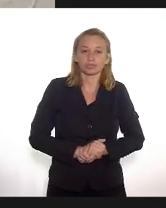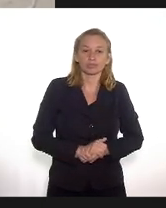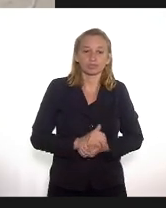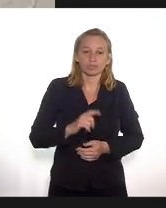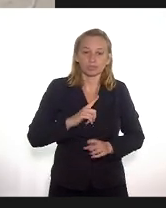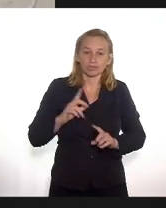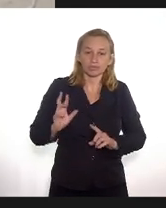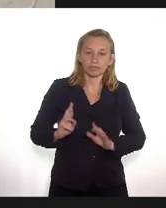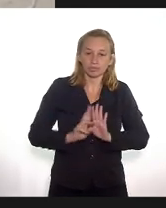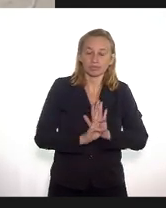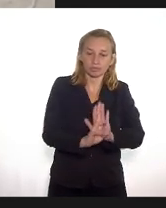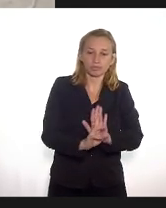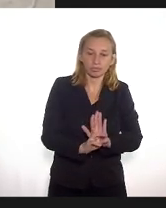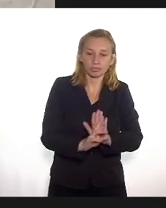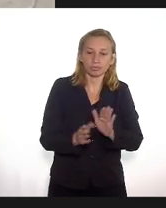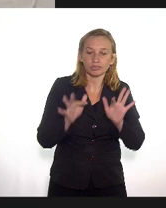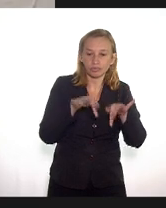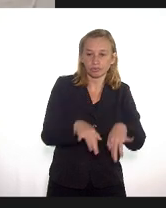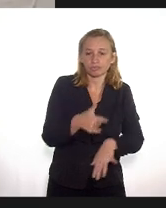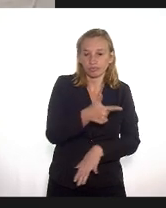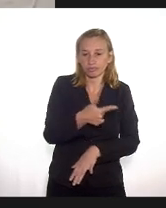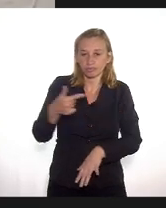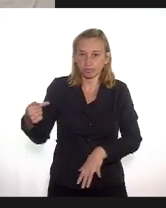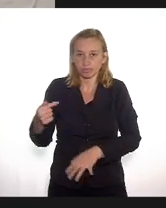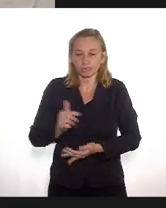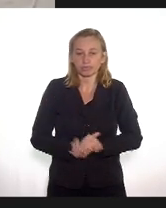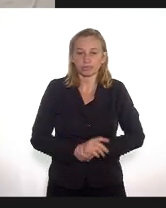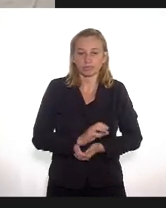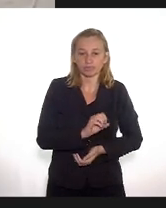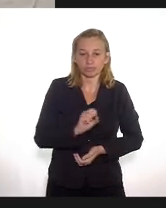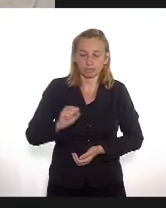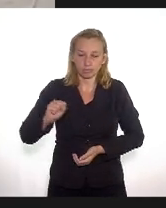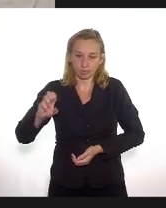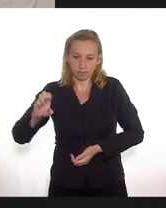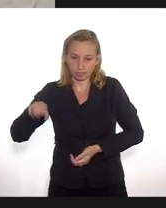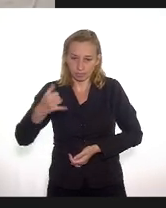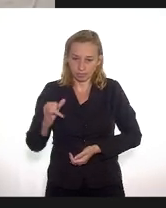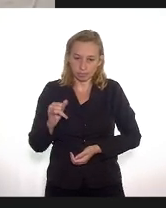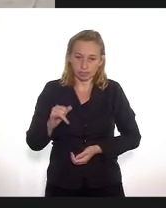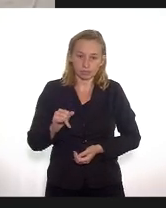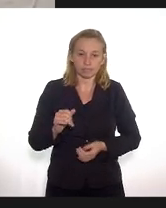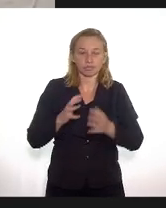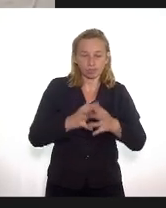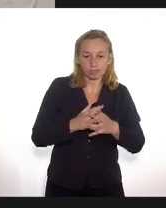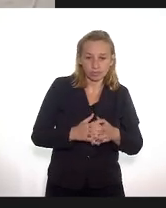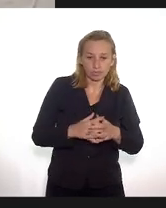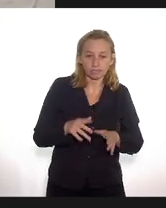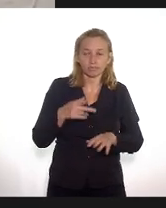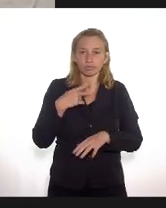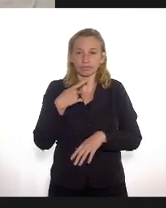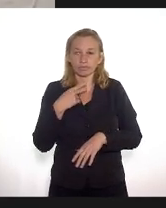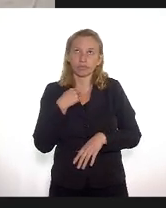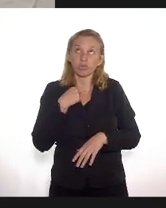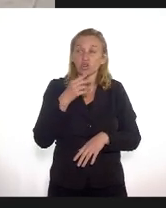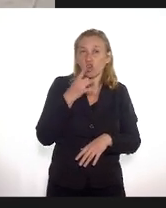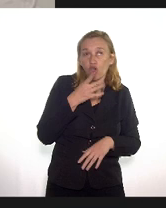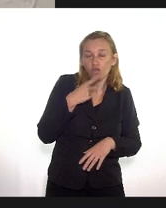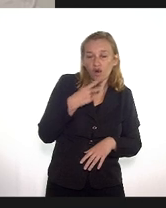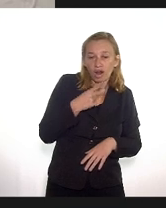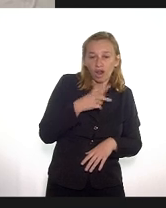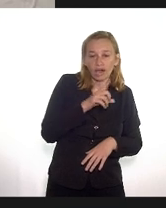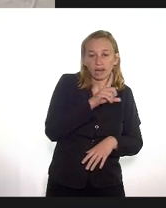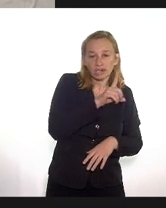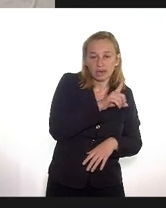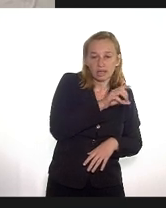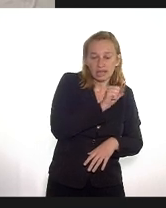representação desde o final de 2007. A Fundação CCERJ é muito complexa, né? A gente não pode simplesmente falar só do CEDERJ, só do